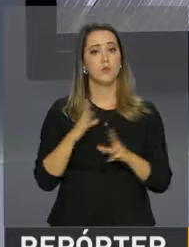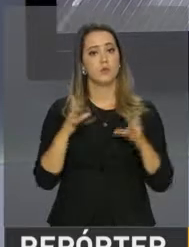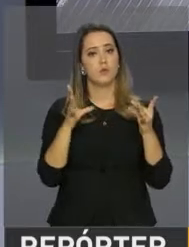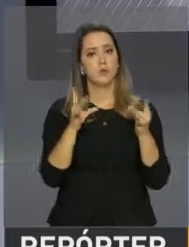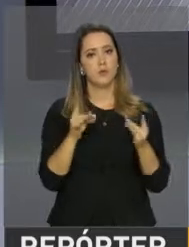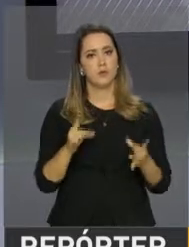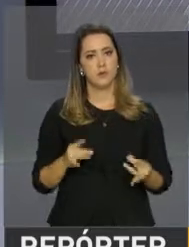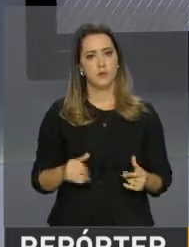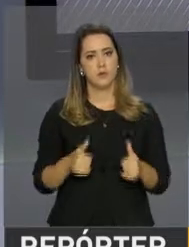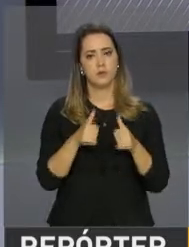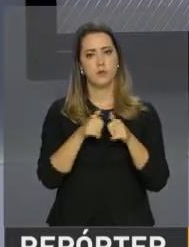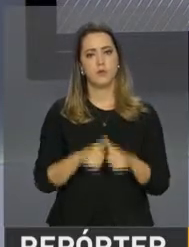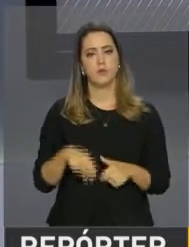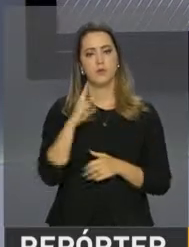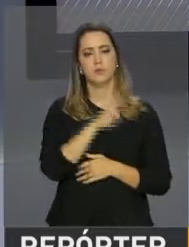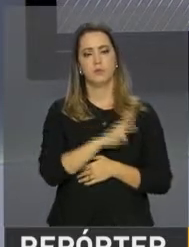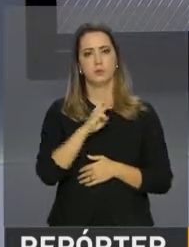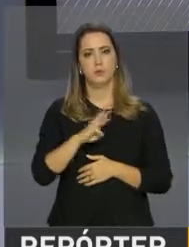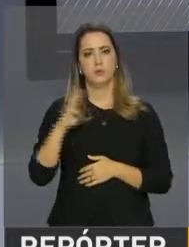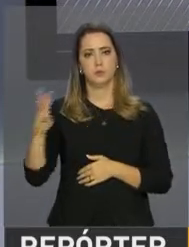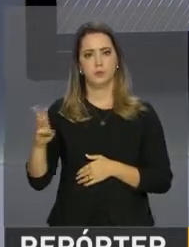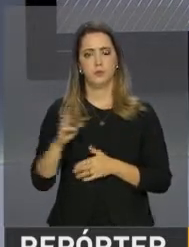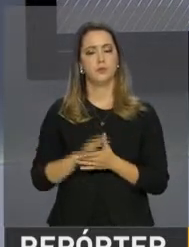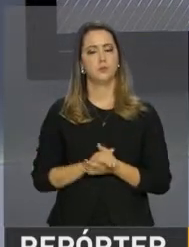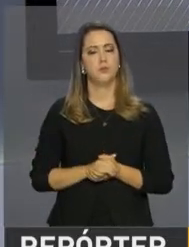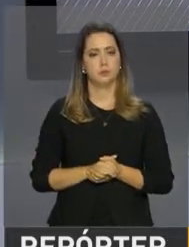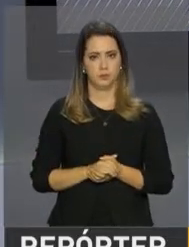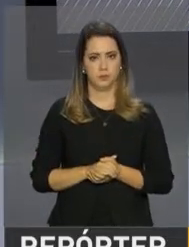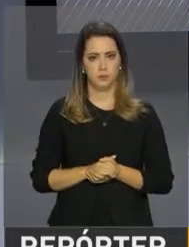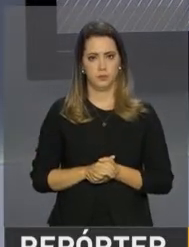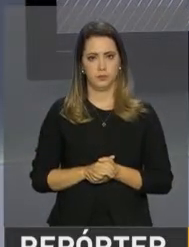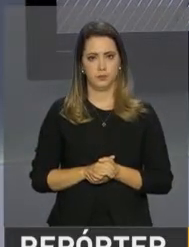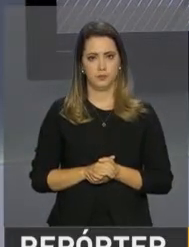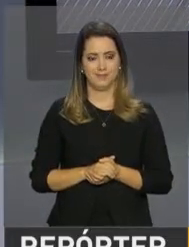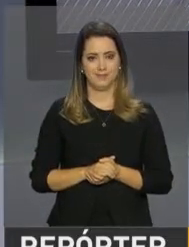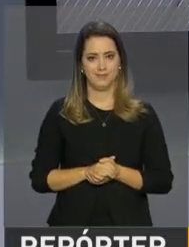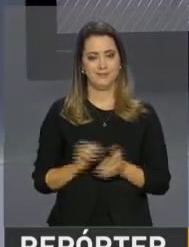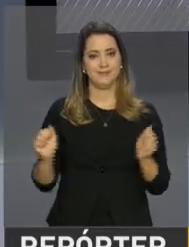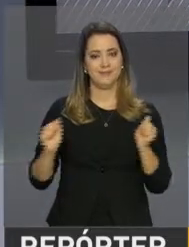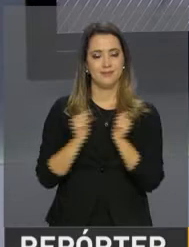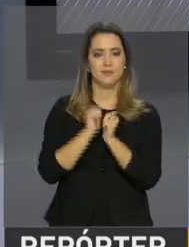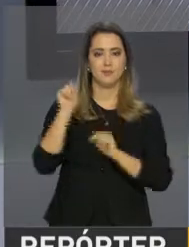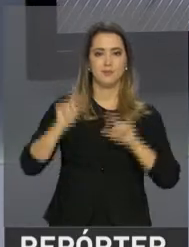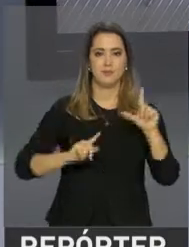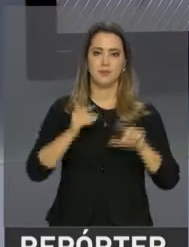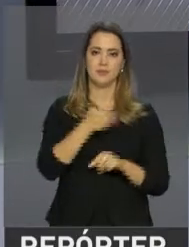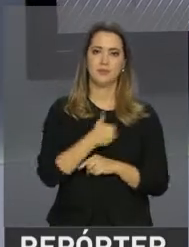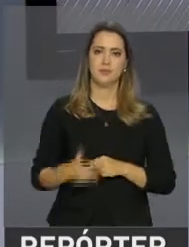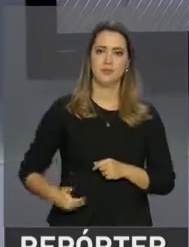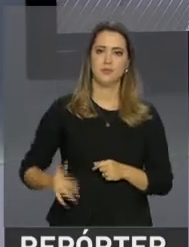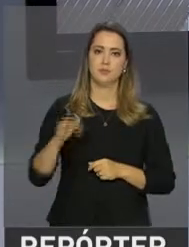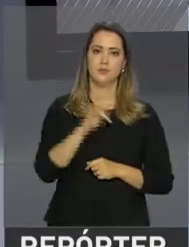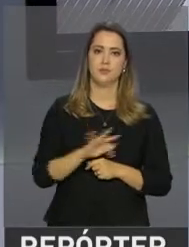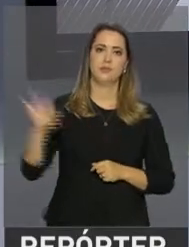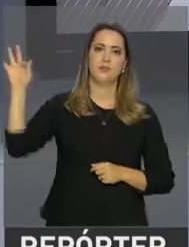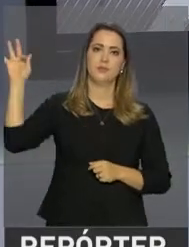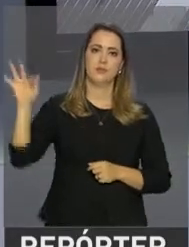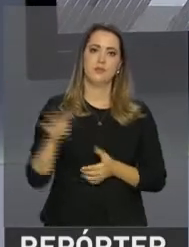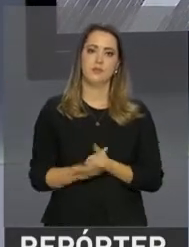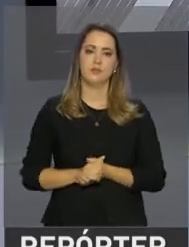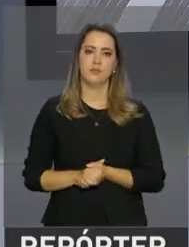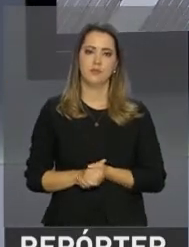youtube e toda a nossa programação também está na página da nbr na internet continue com a gente na nbr a tv do governo